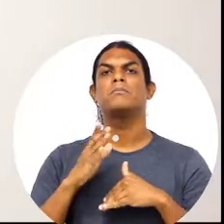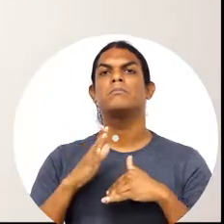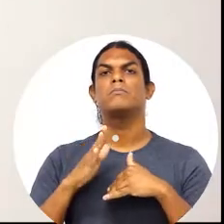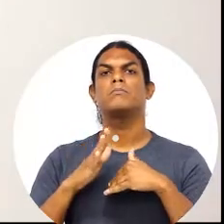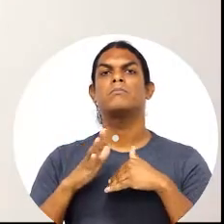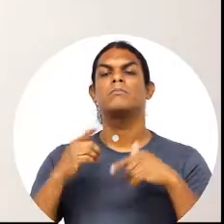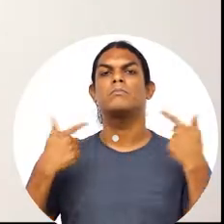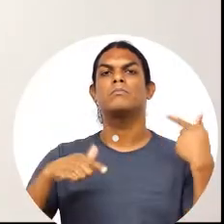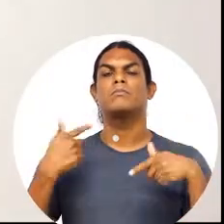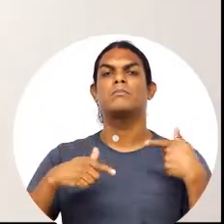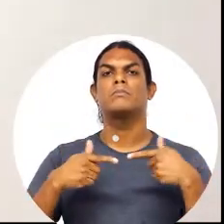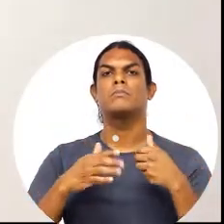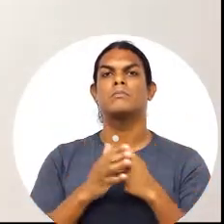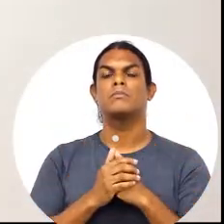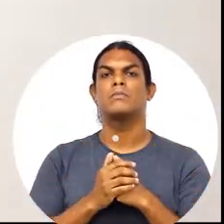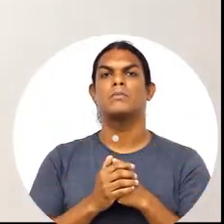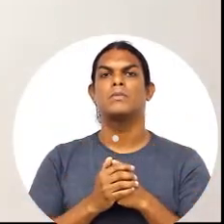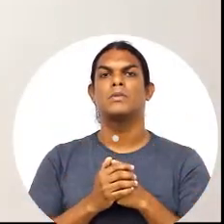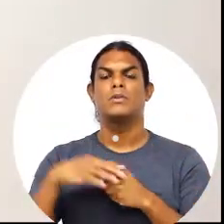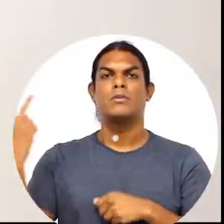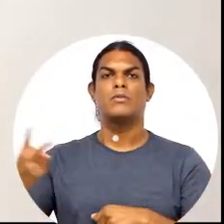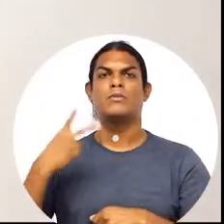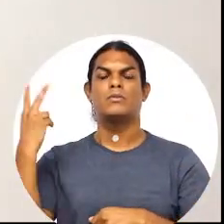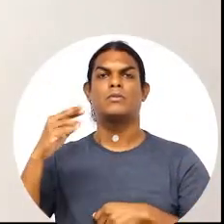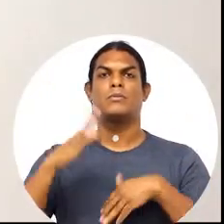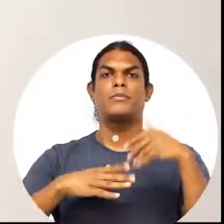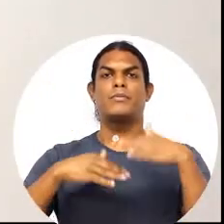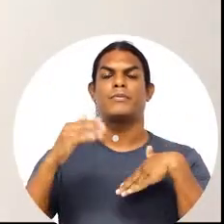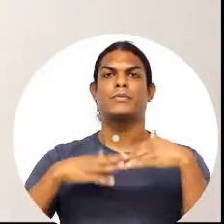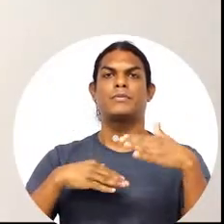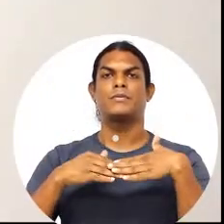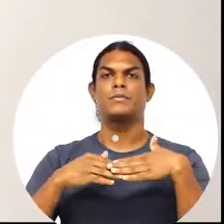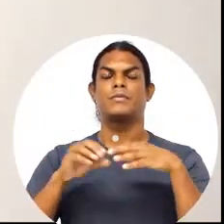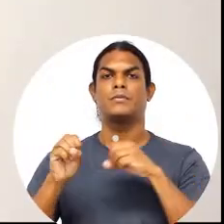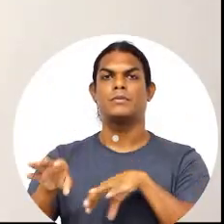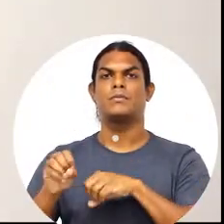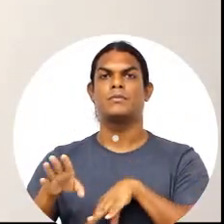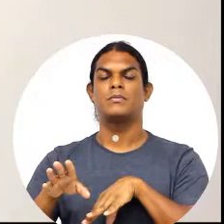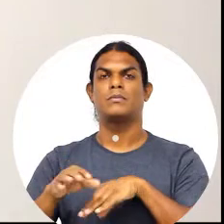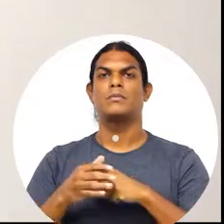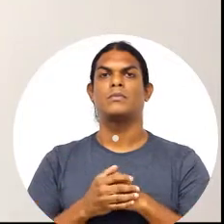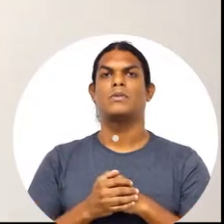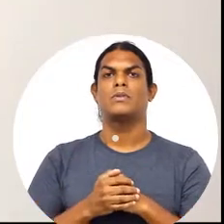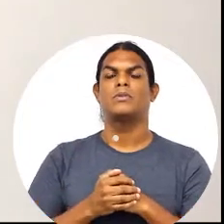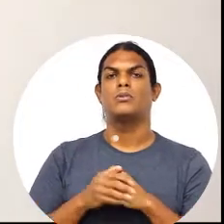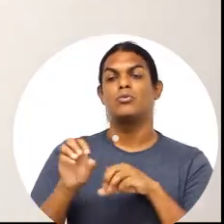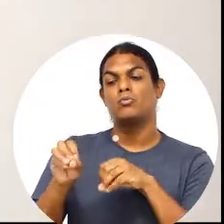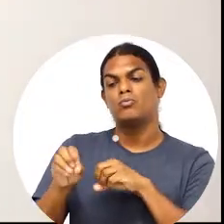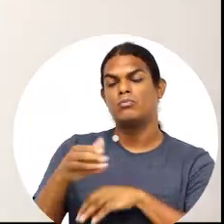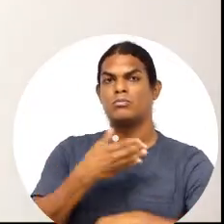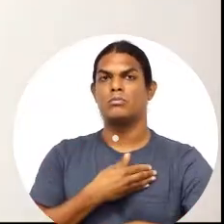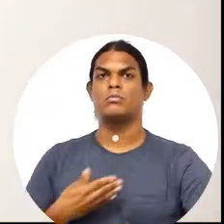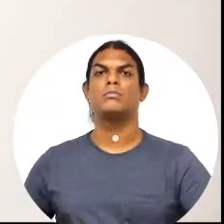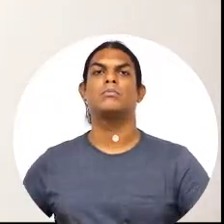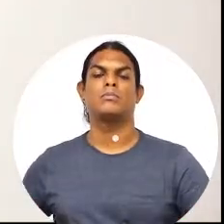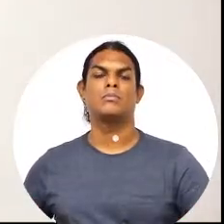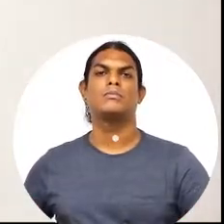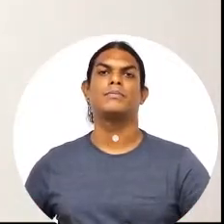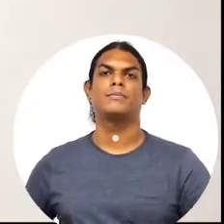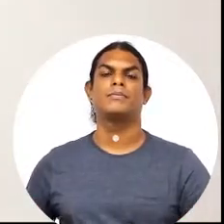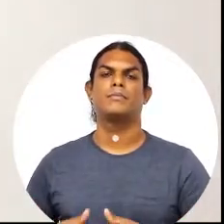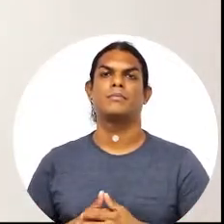educação, pautada na gestão democrática do ensino público, na garantia do padrão de qualidade, na valorização da